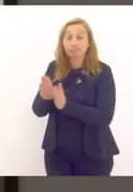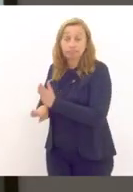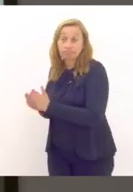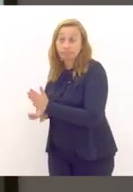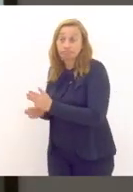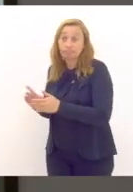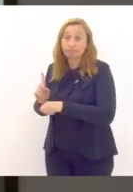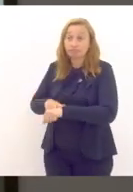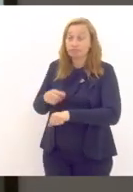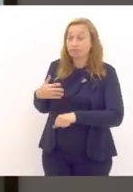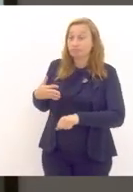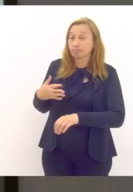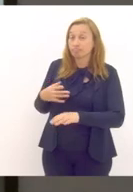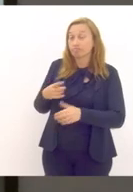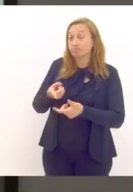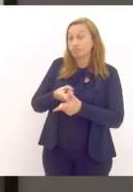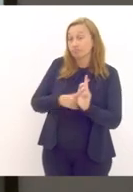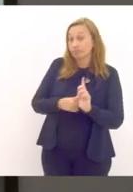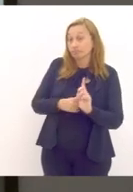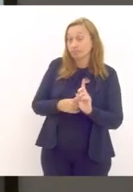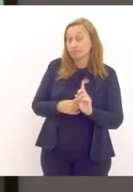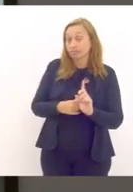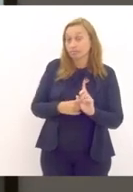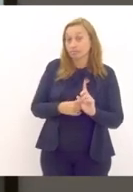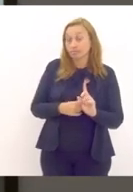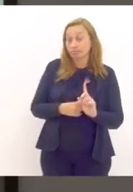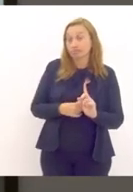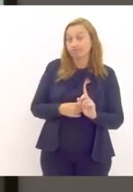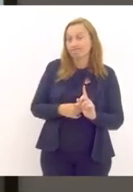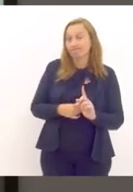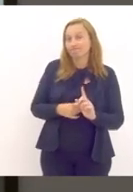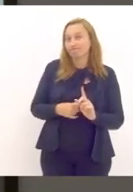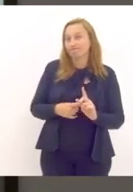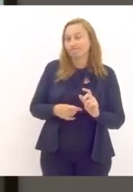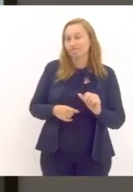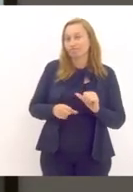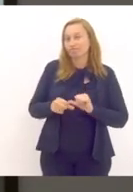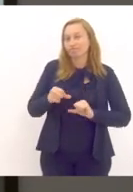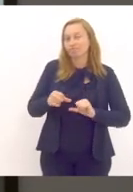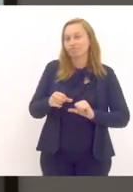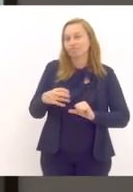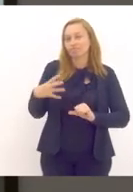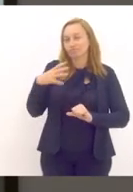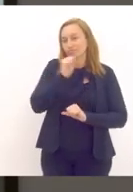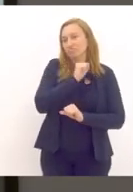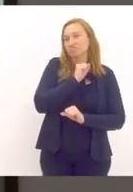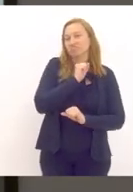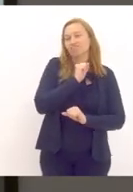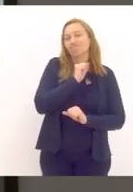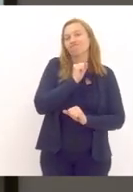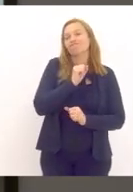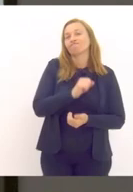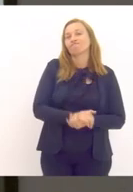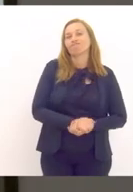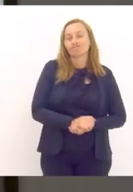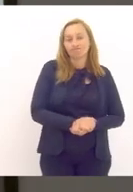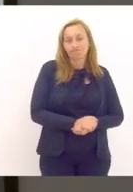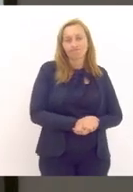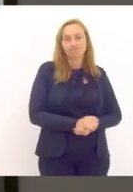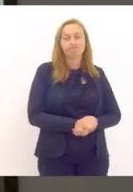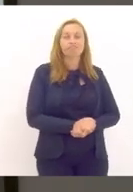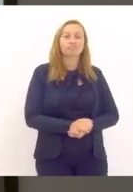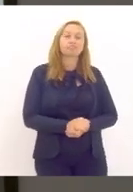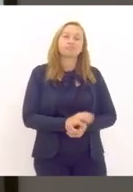que entra a dívida na história, o negócio se inverte demais. Ou seja, esse nosso fluxo ele se inverte